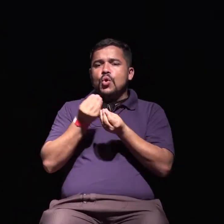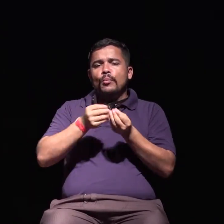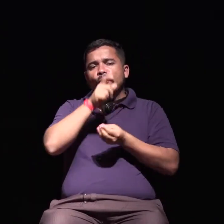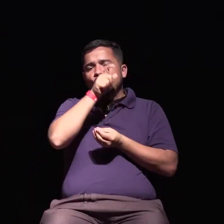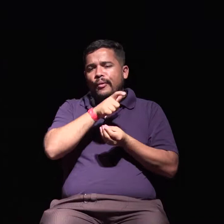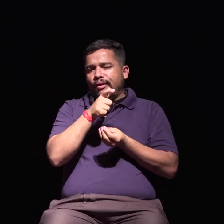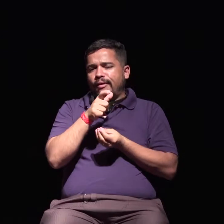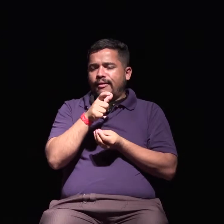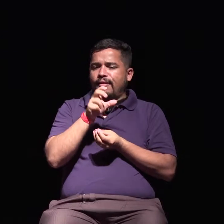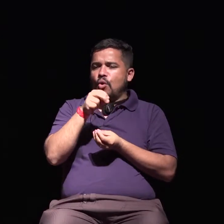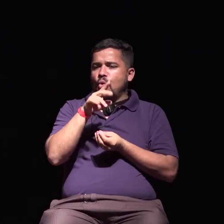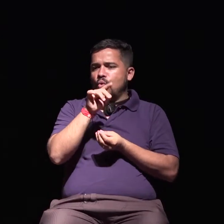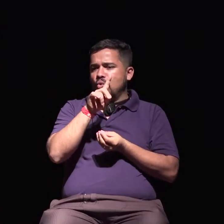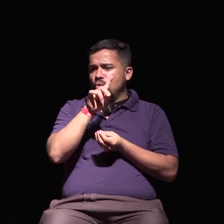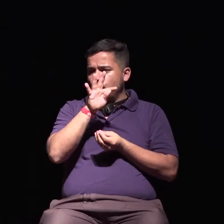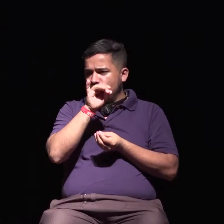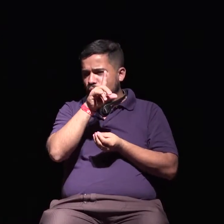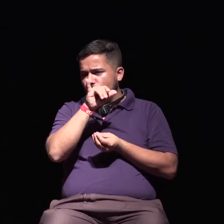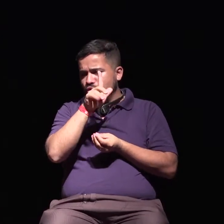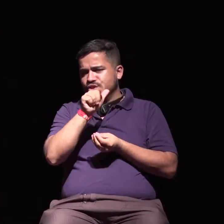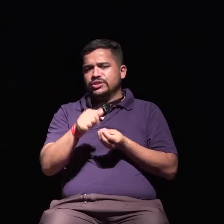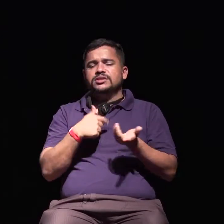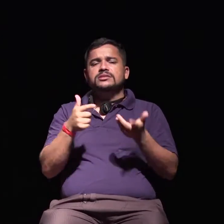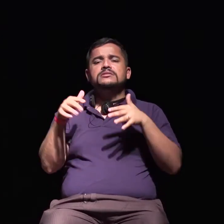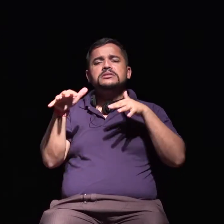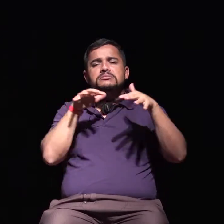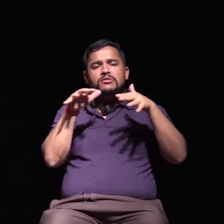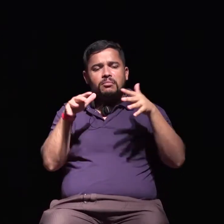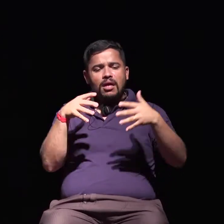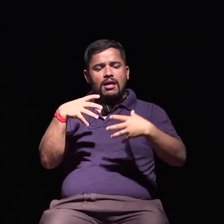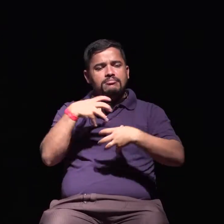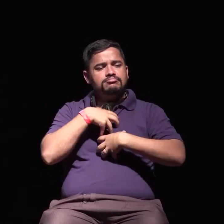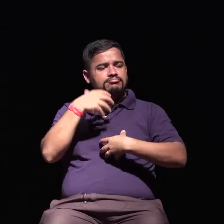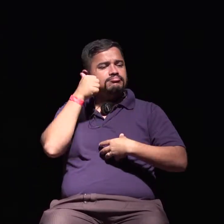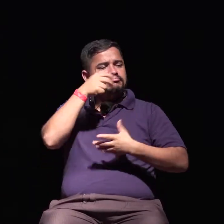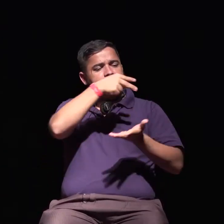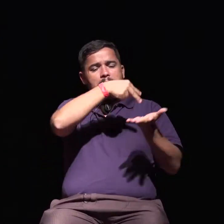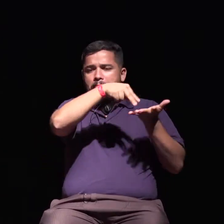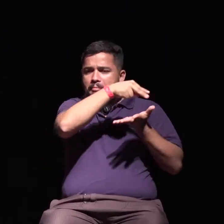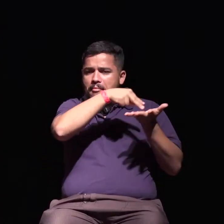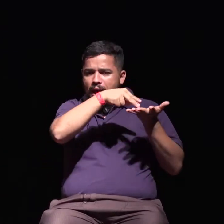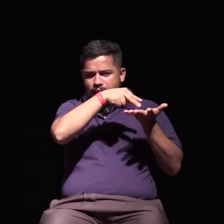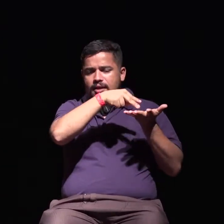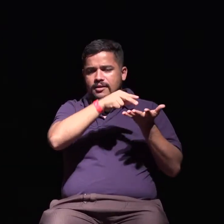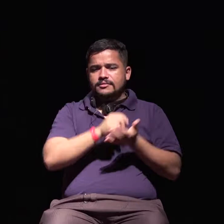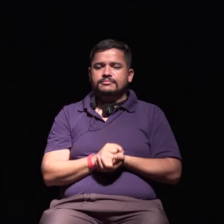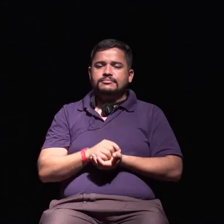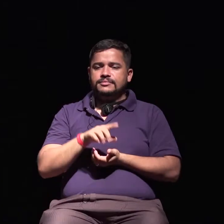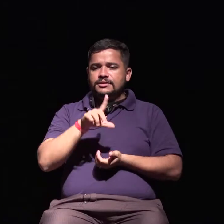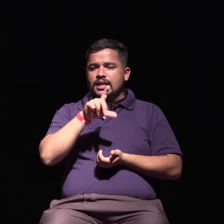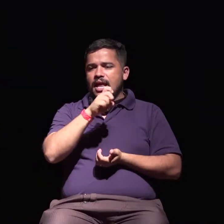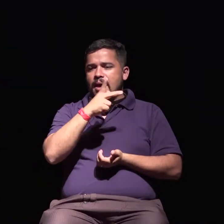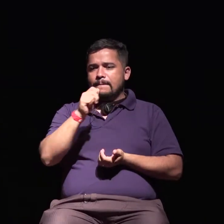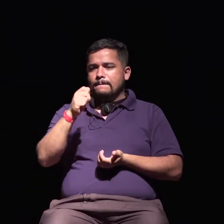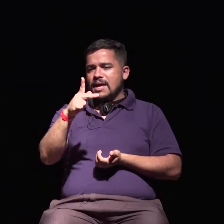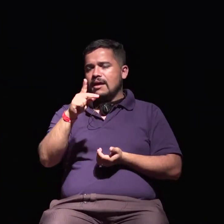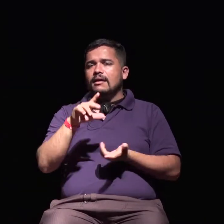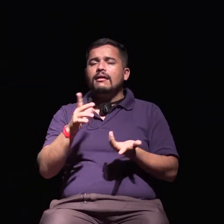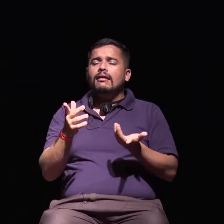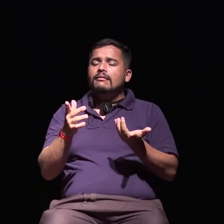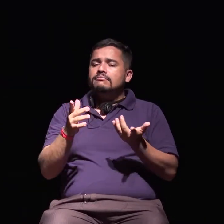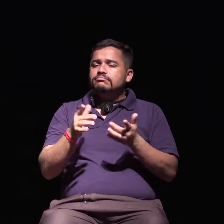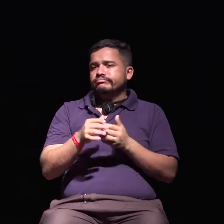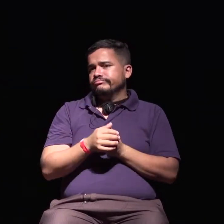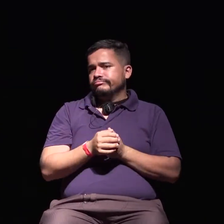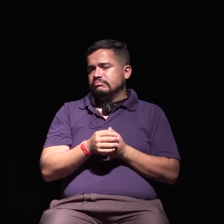dança relacionada ao movimento dos corpos treinados de bailarinos. Lepec sublinha o fato de que, por mais que se